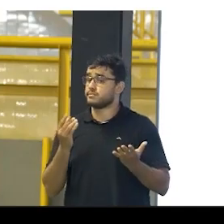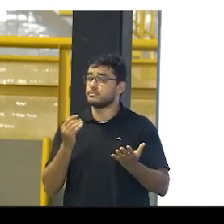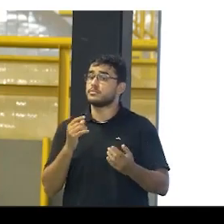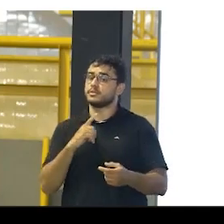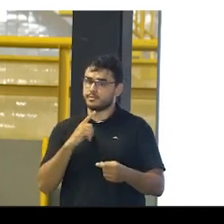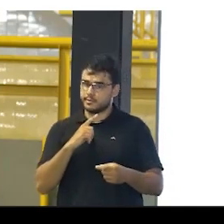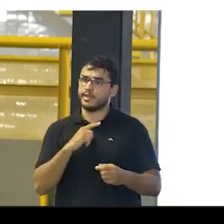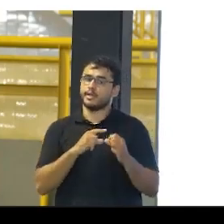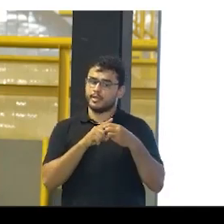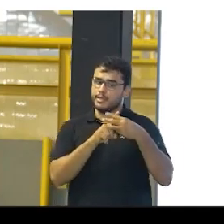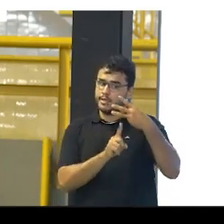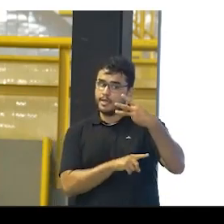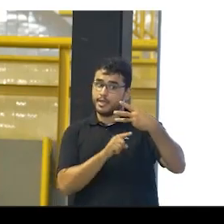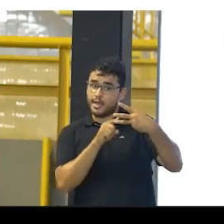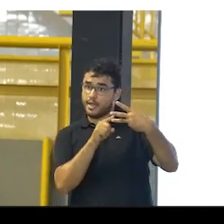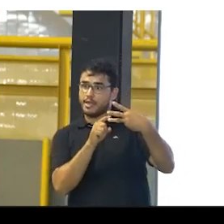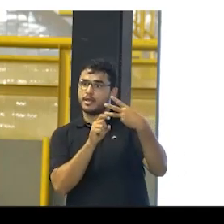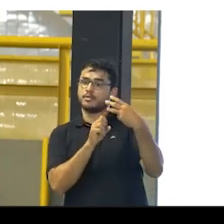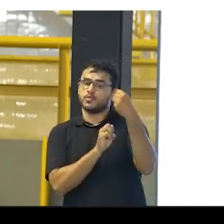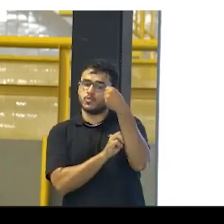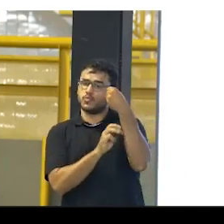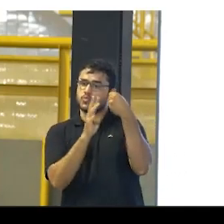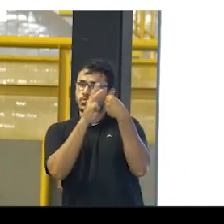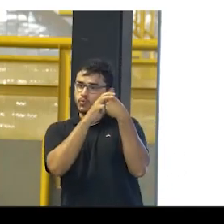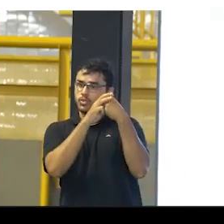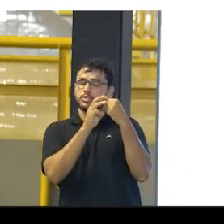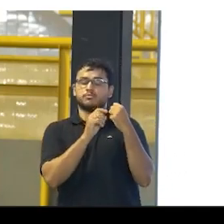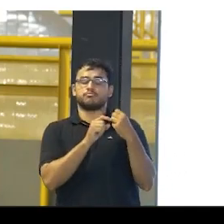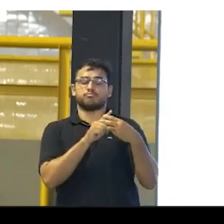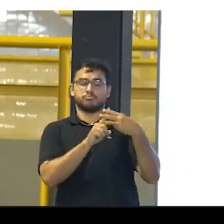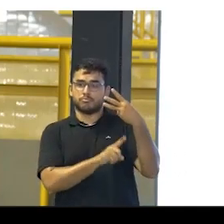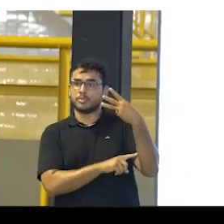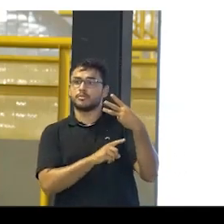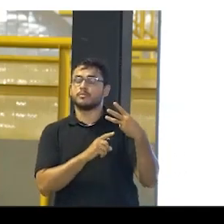energia renovável vai ser escandalosa.